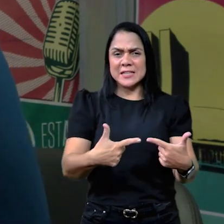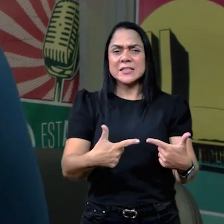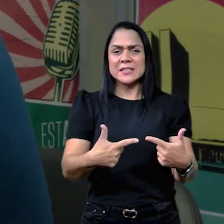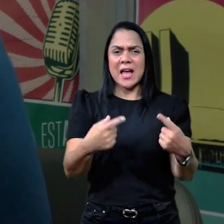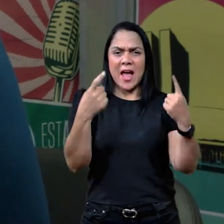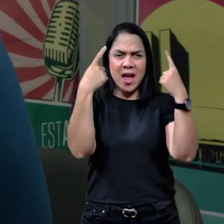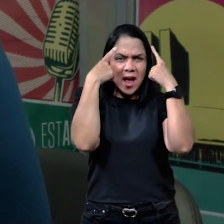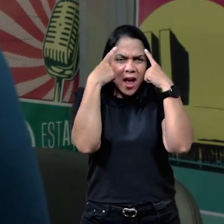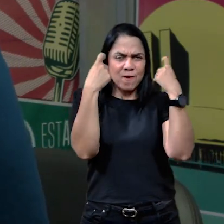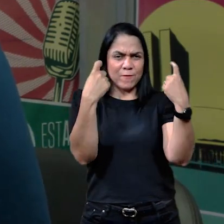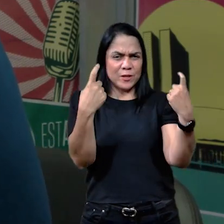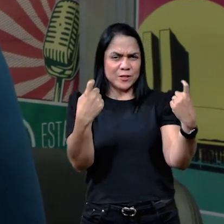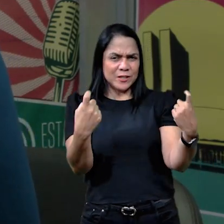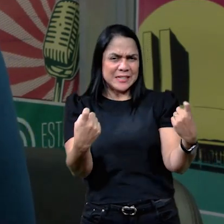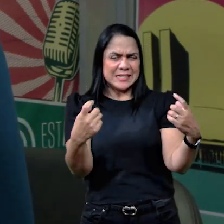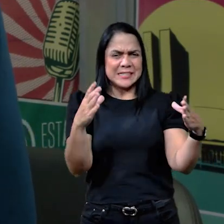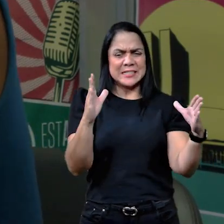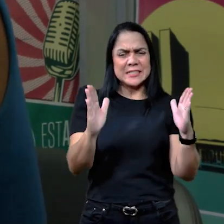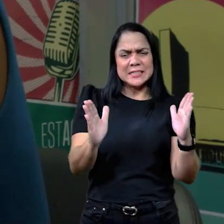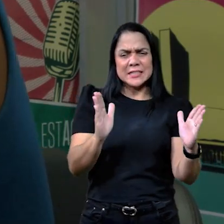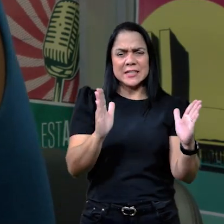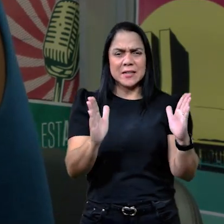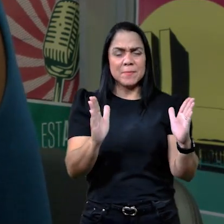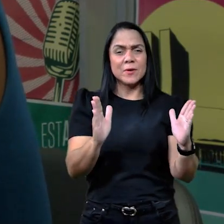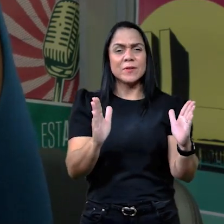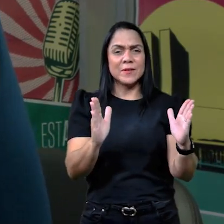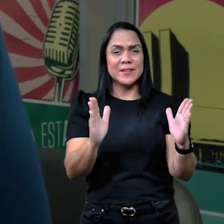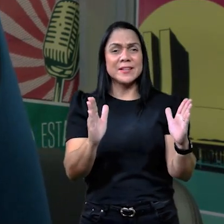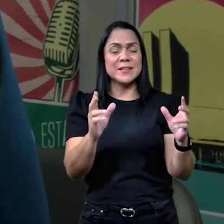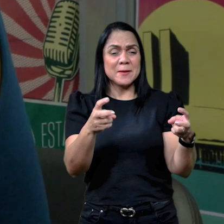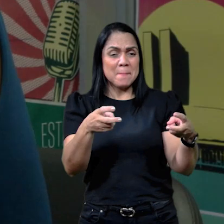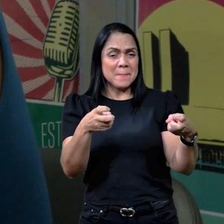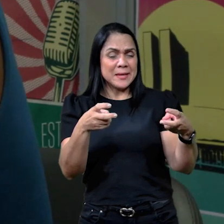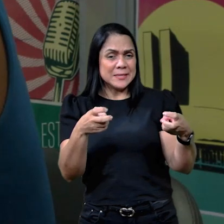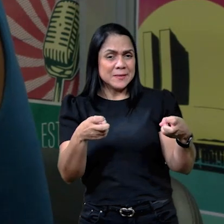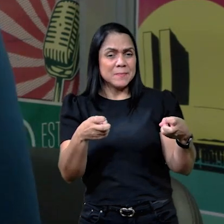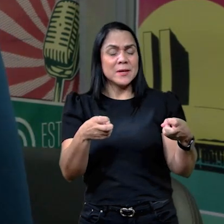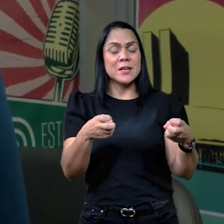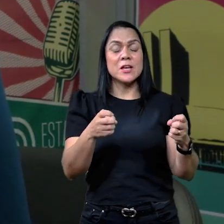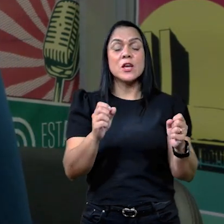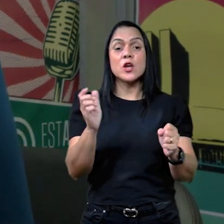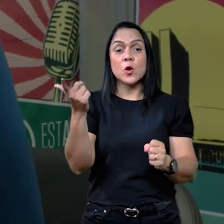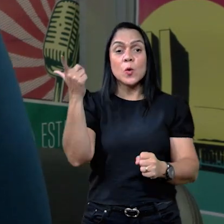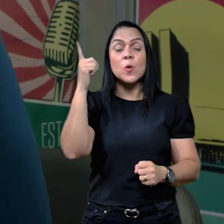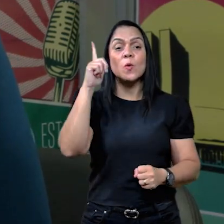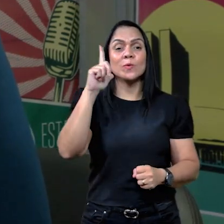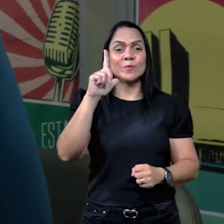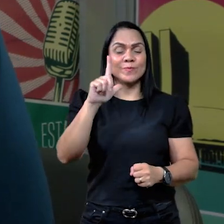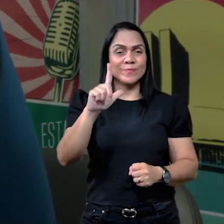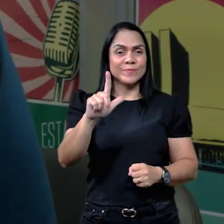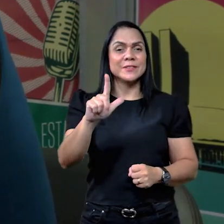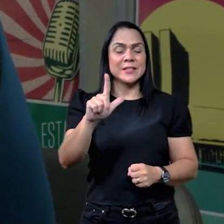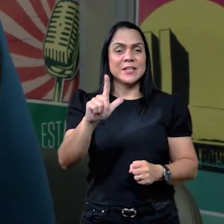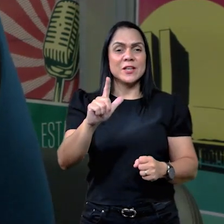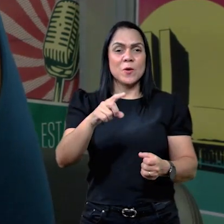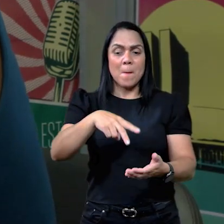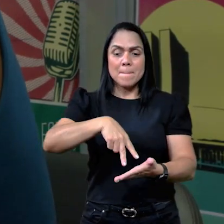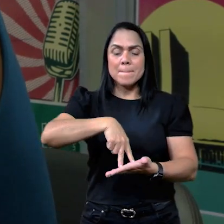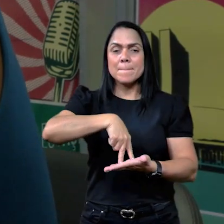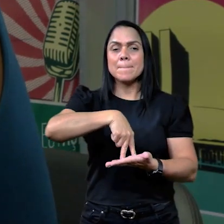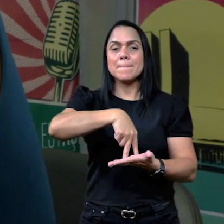a violência, né, daquele momento histórico que a gente vivia, que conseguiu se preservar, né, o que se tinha